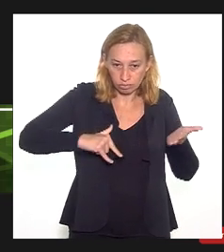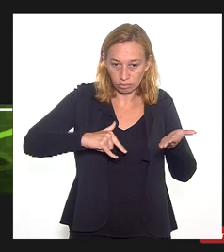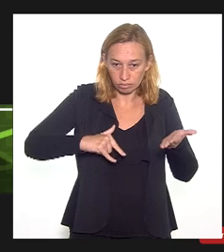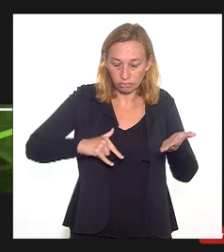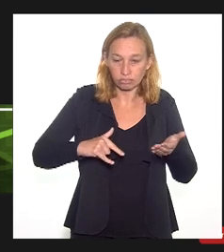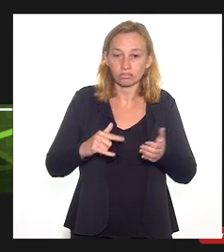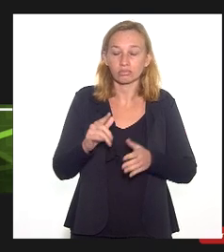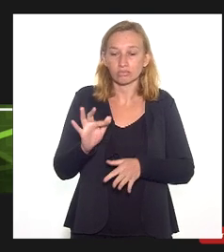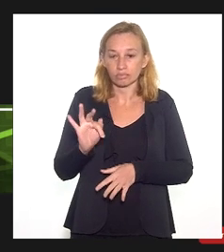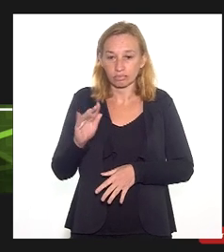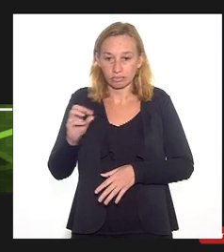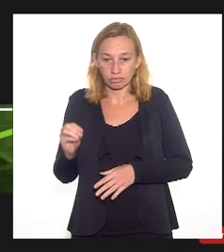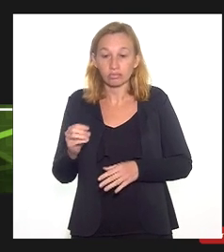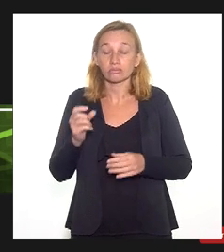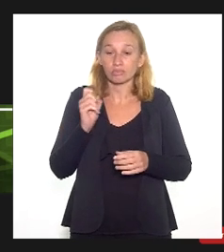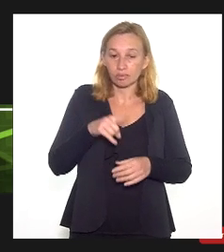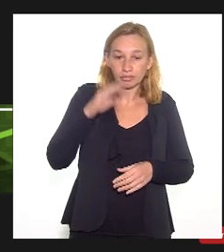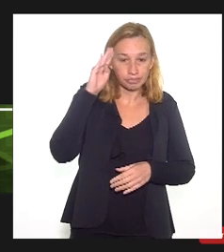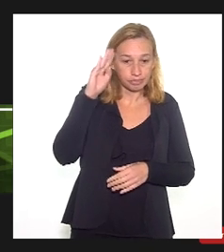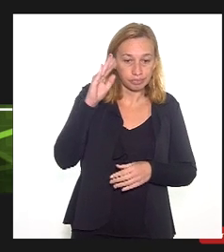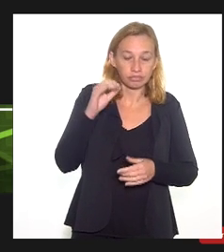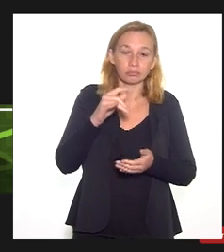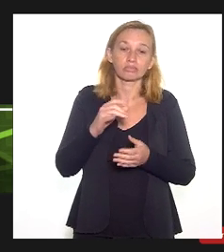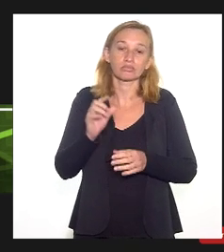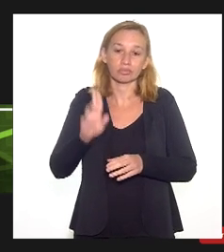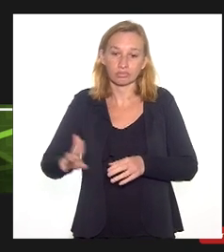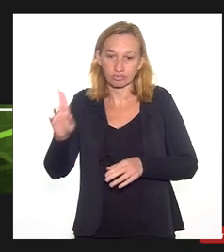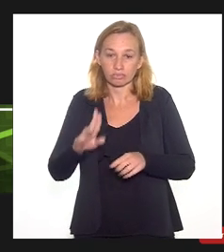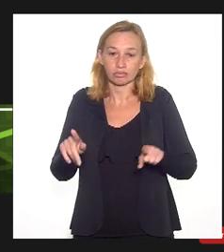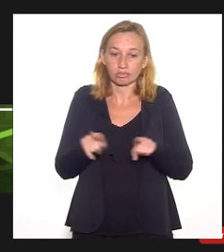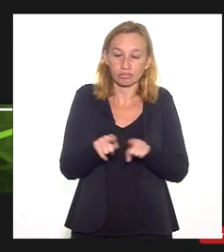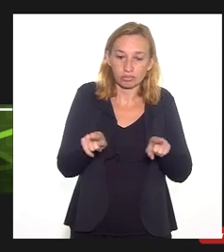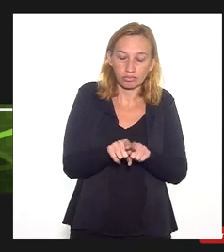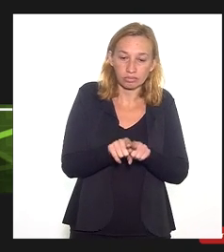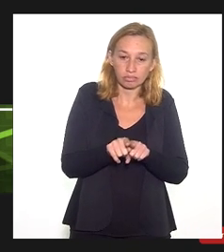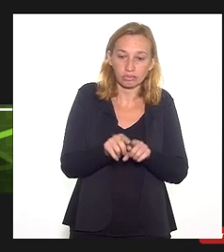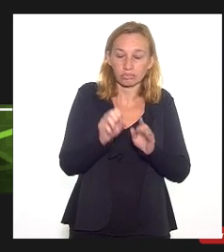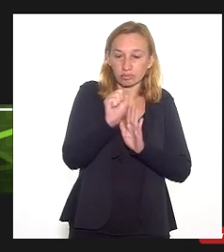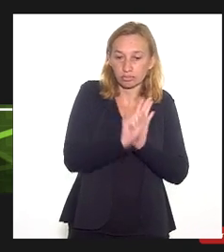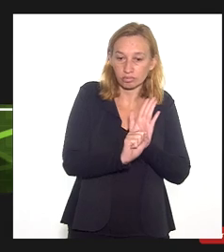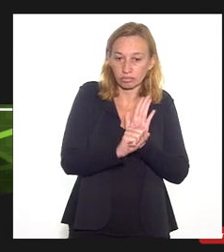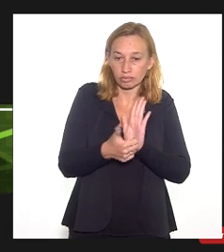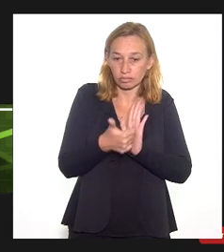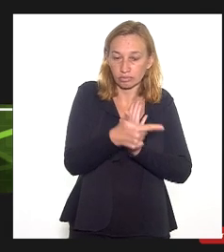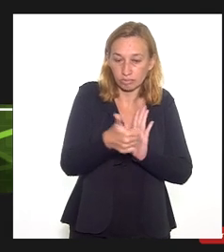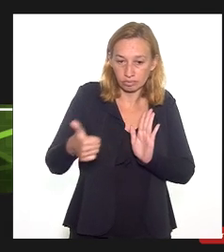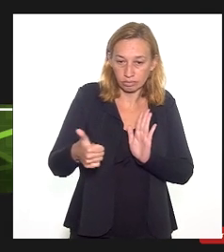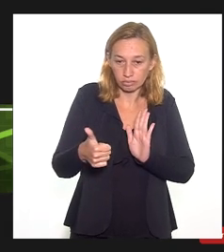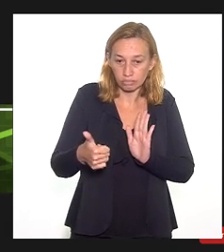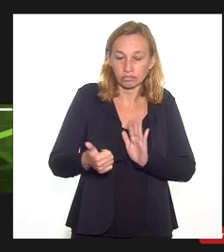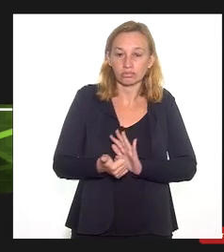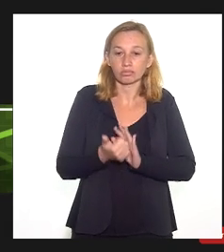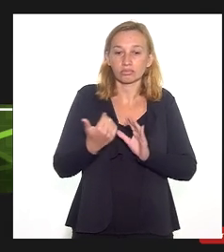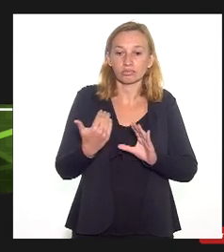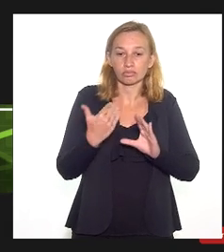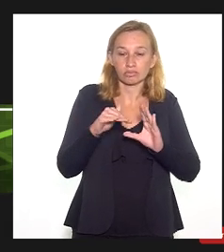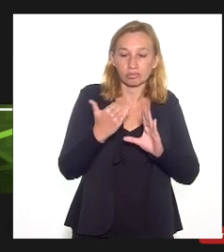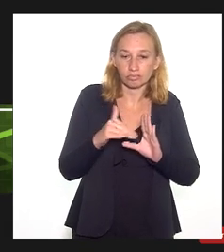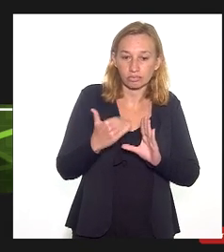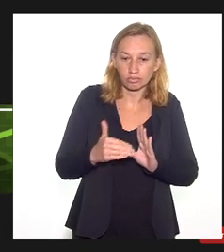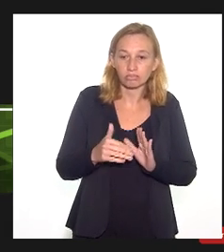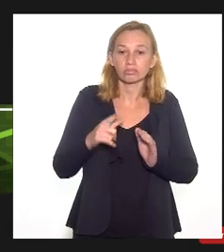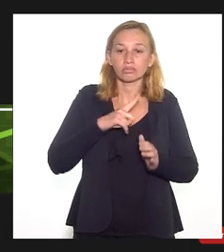forma física então é fundamental que a universidade também entre no século XXI e também adentre na inclusão digital é fundamental